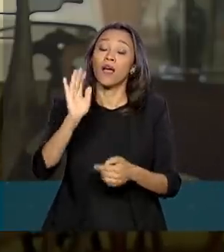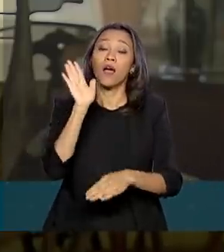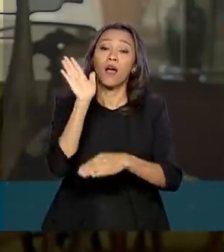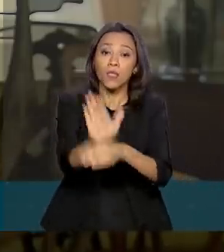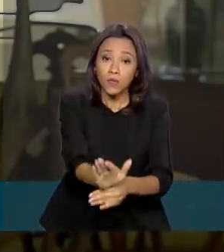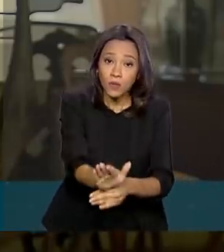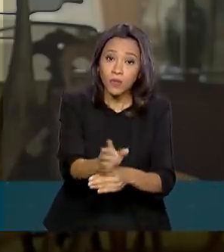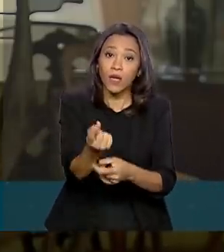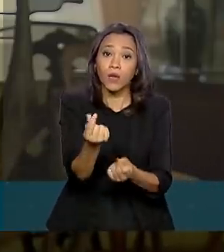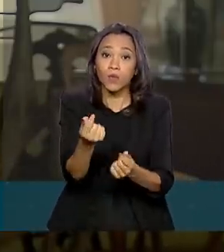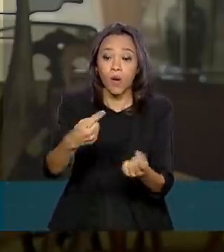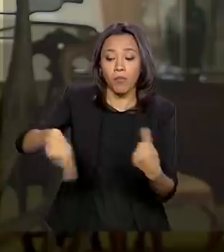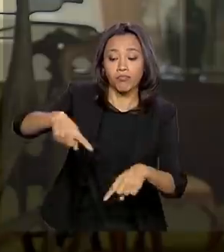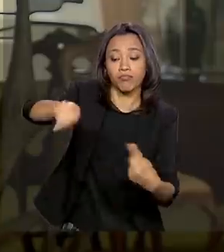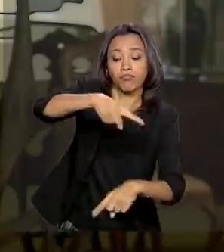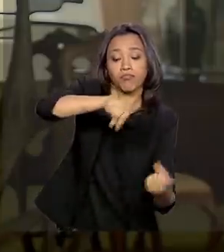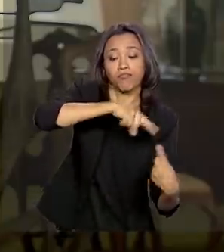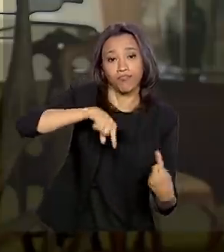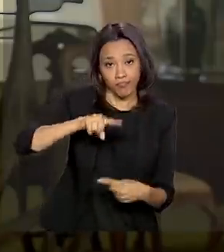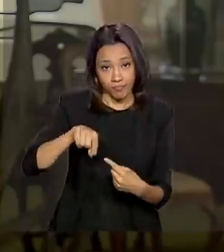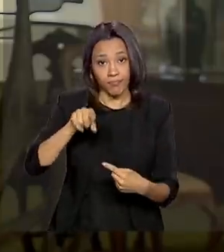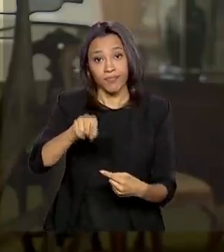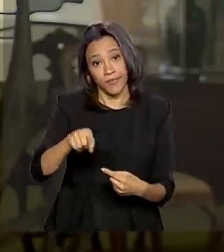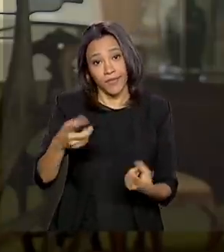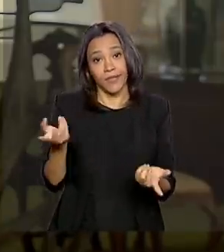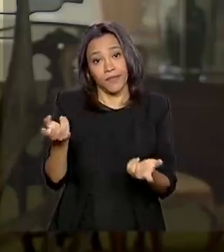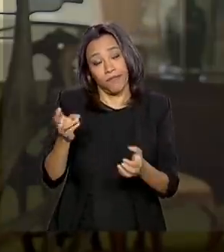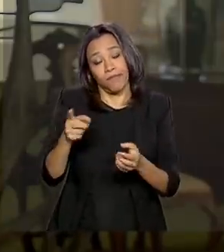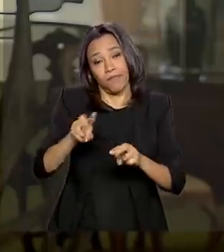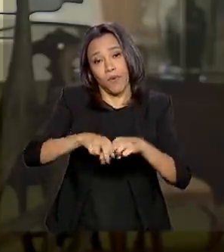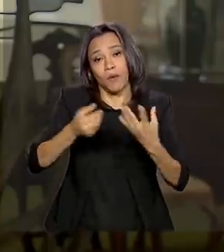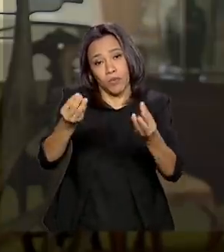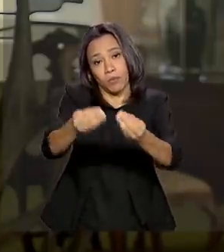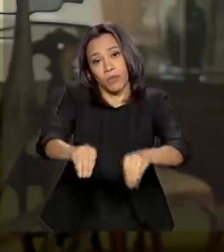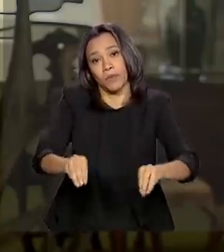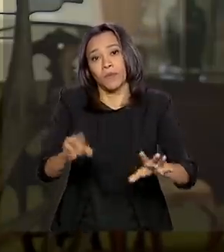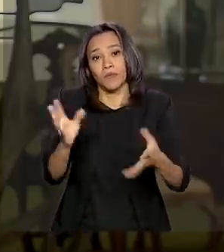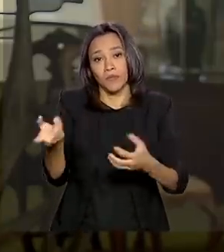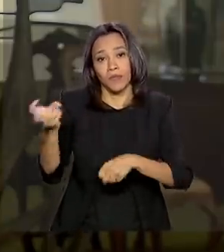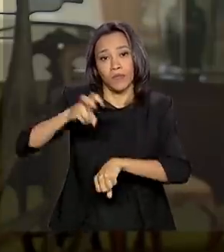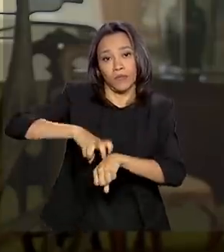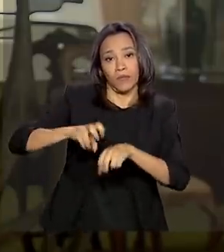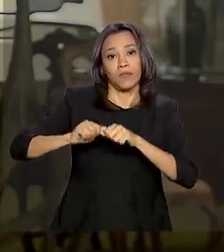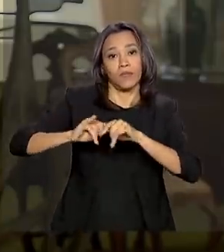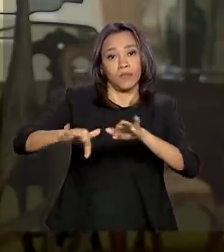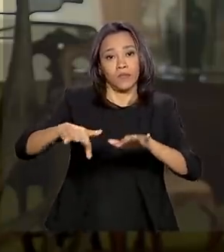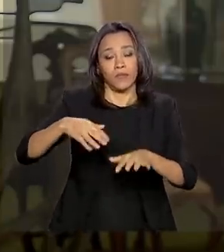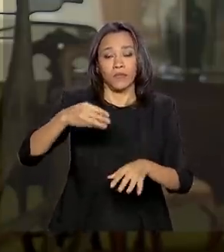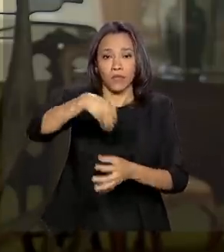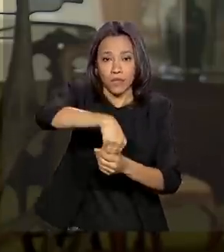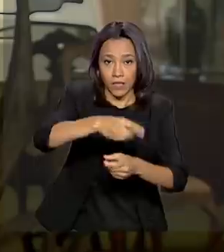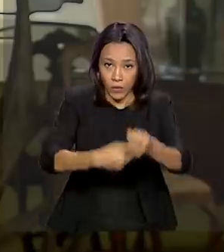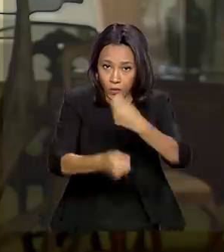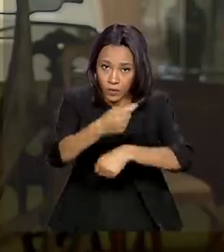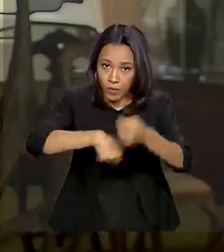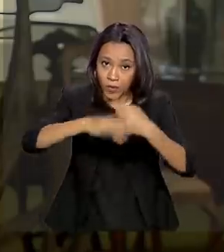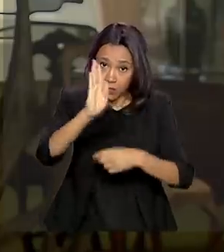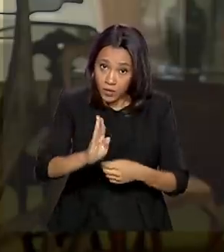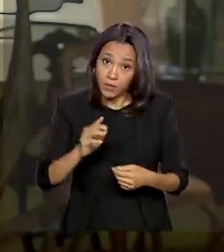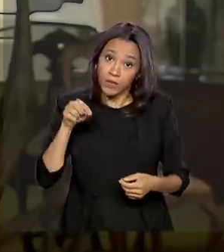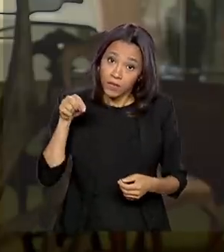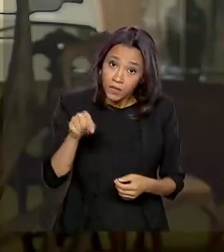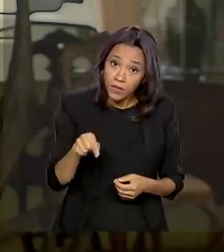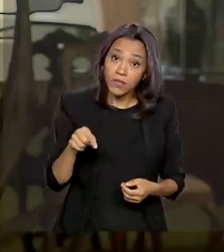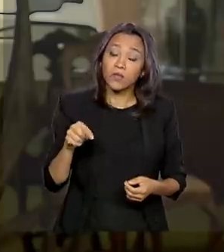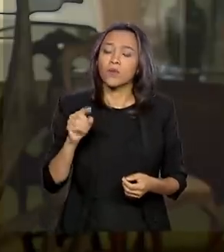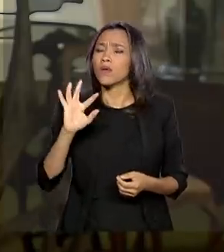diante dos possíveis efeitos do Covid-19 na economia brasileira. Na prática, elas representam maior liquidez,